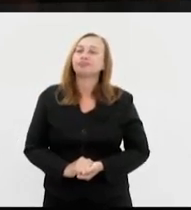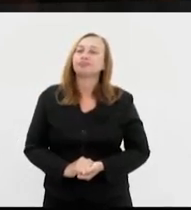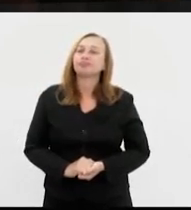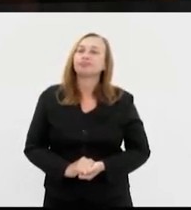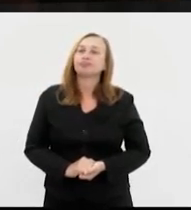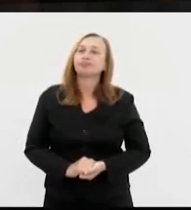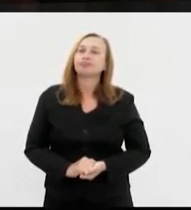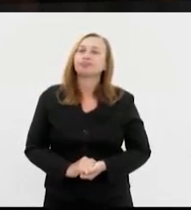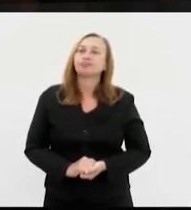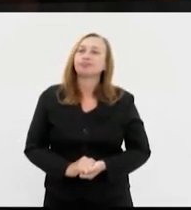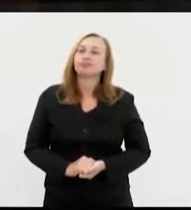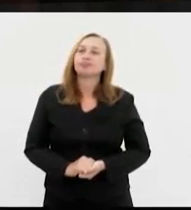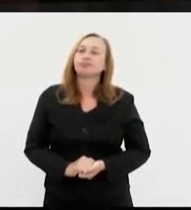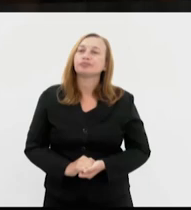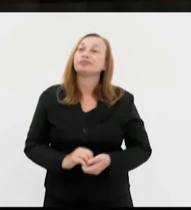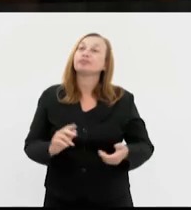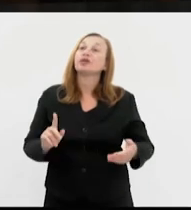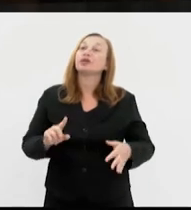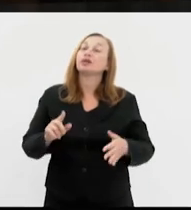essa consecução,